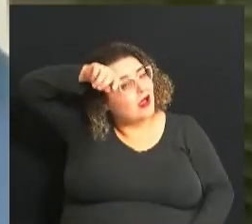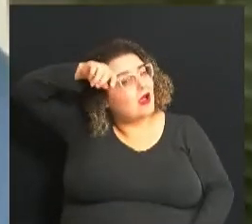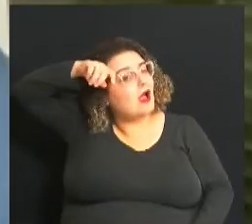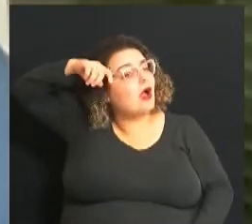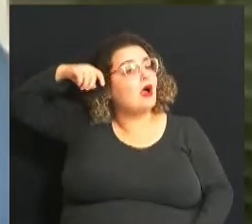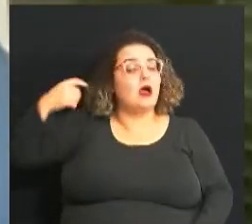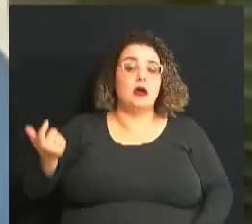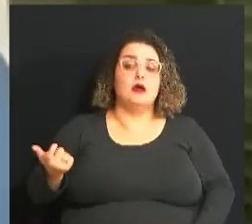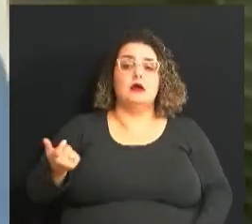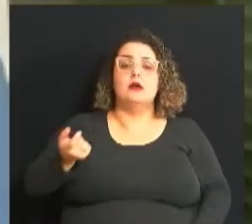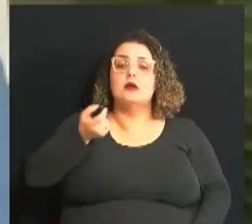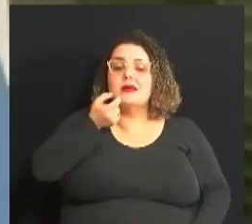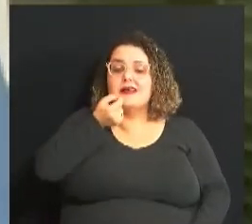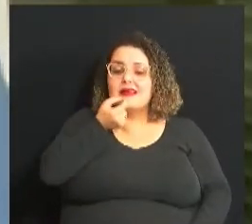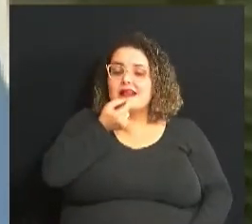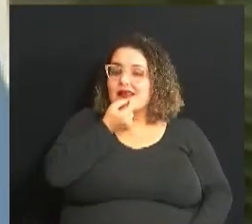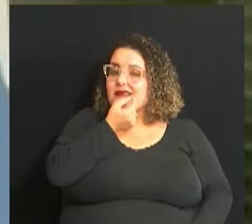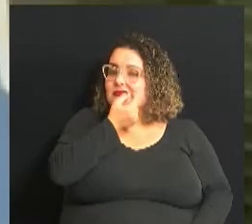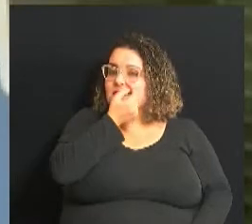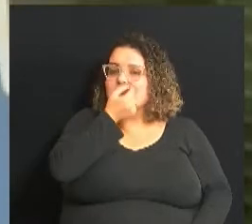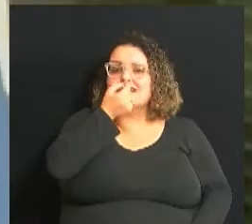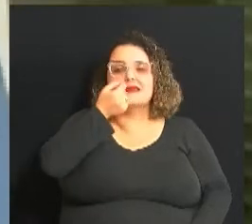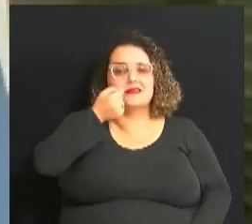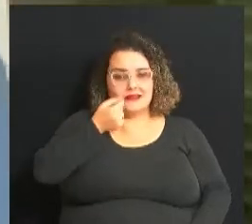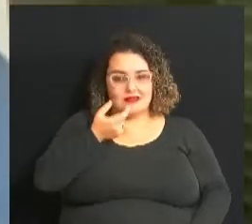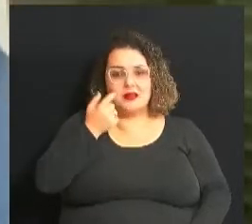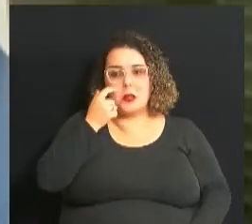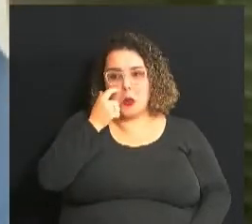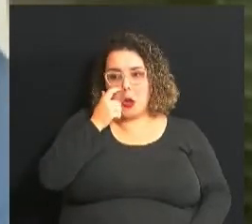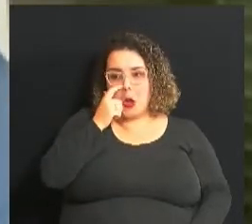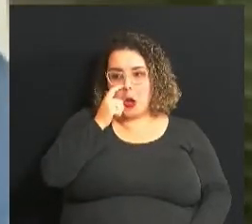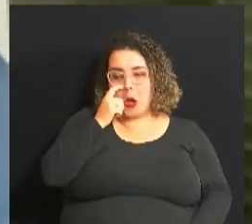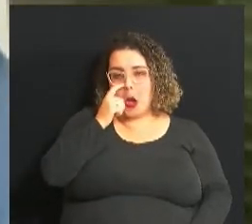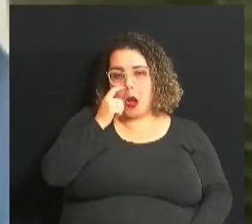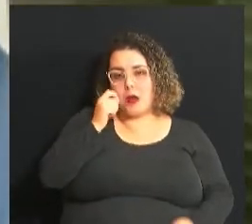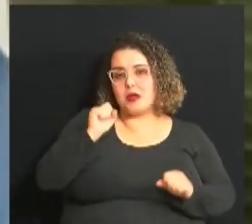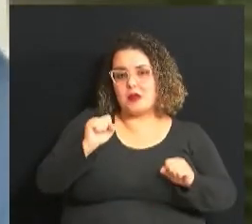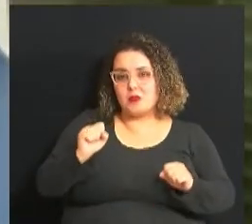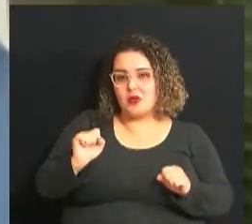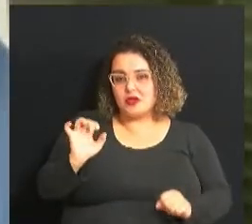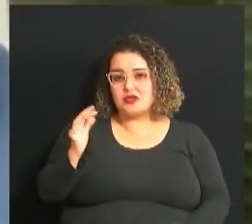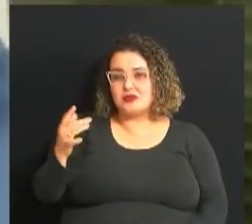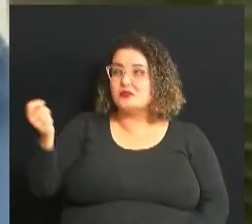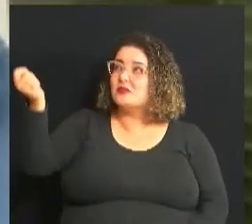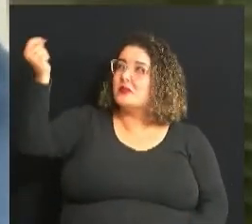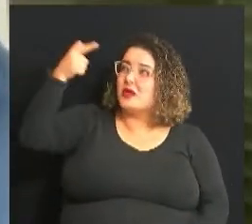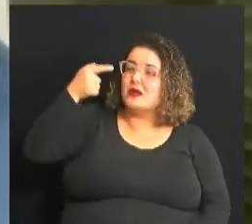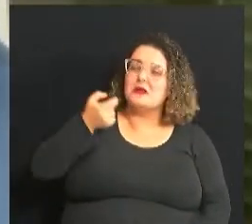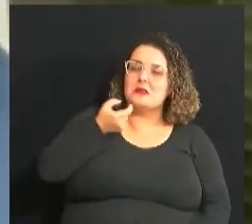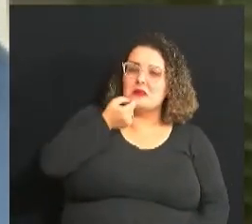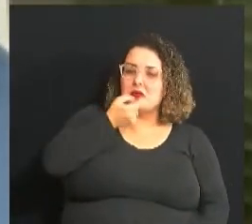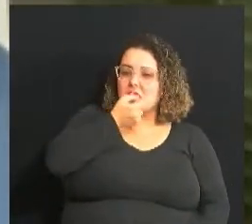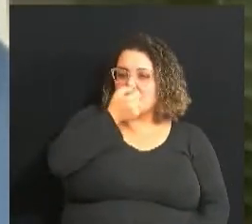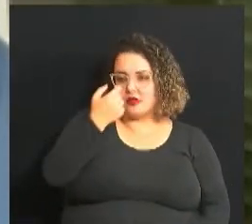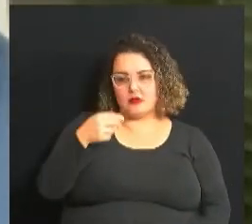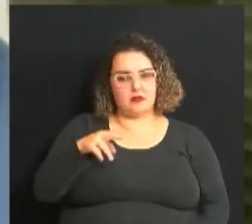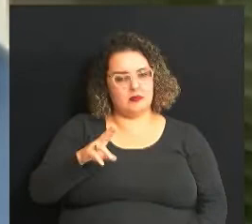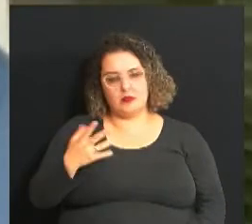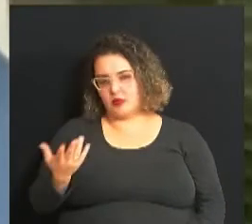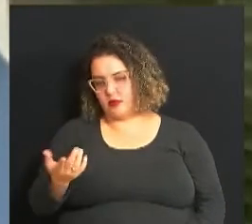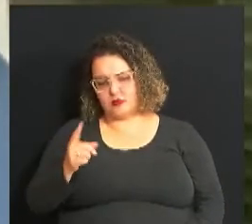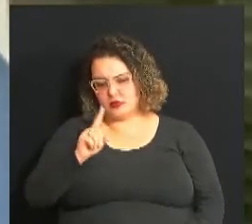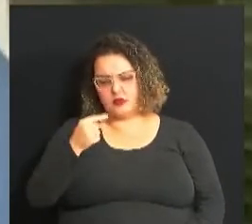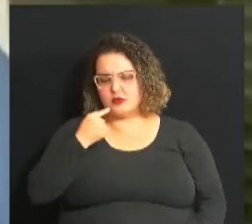lábio, né? Que é um câncer que pode acontecer por exposição ao sol, ou não só em lábio, em